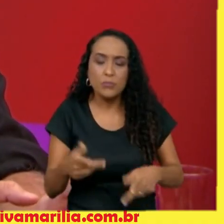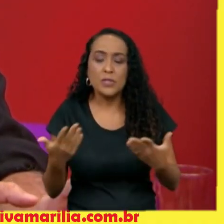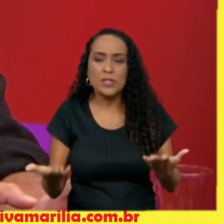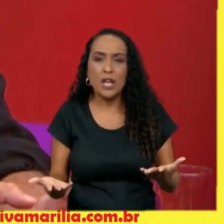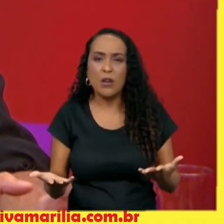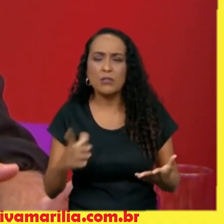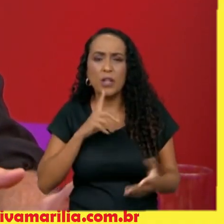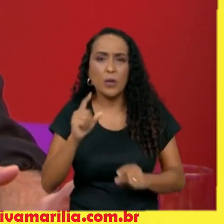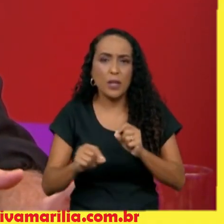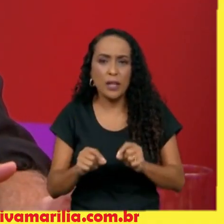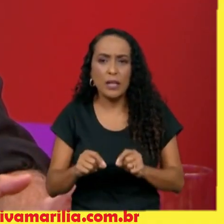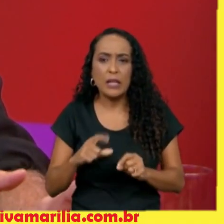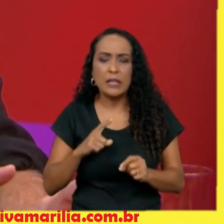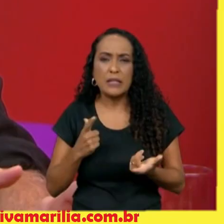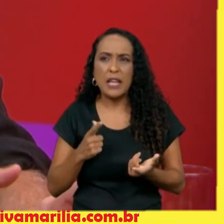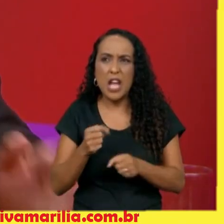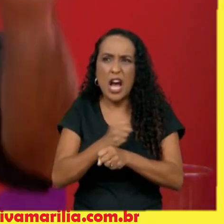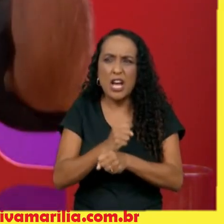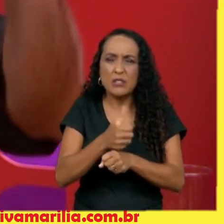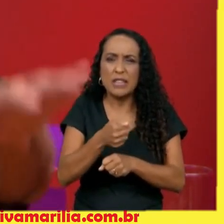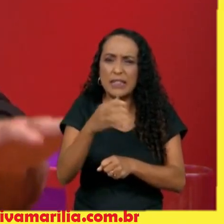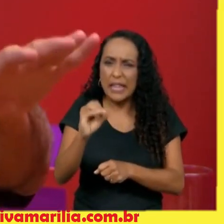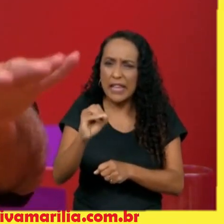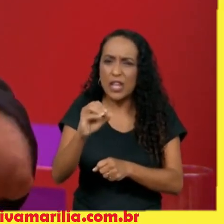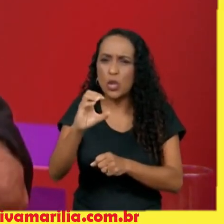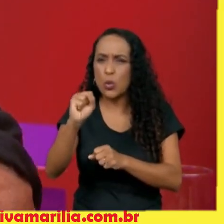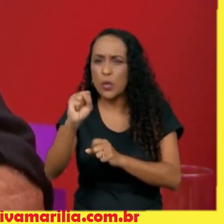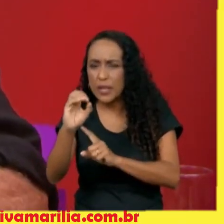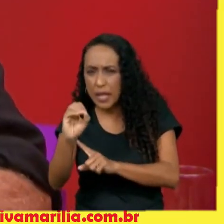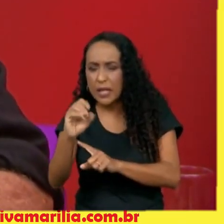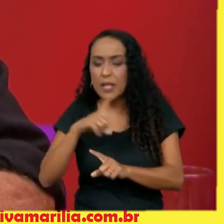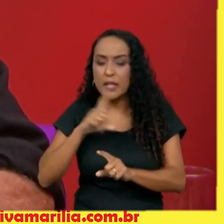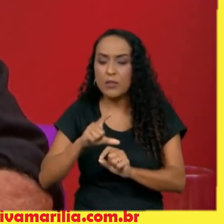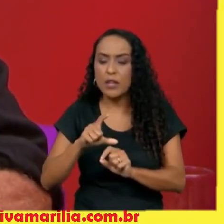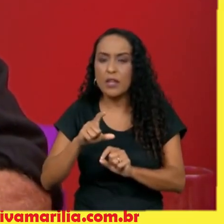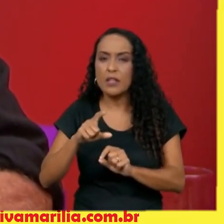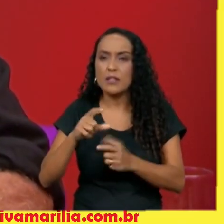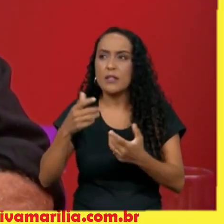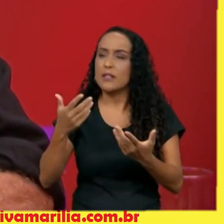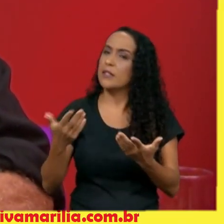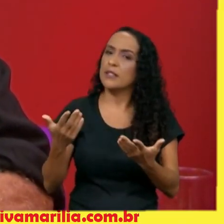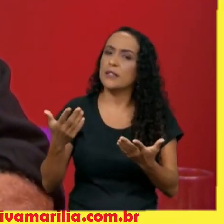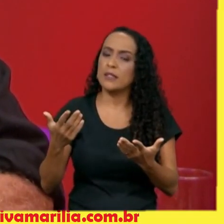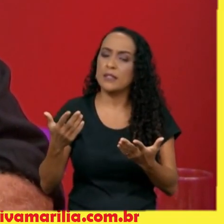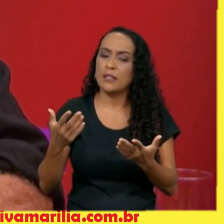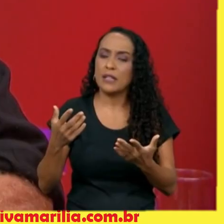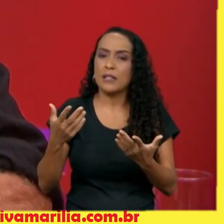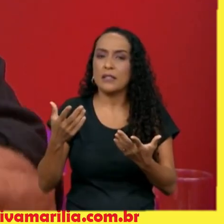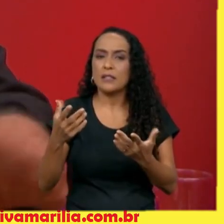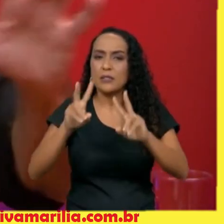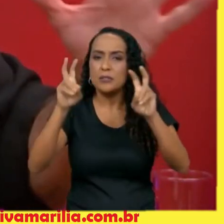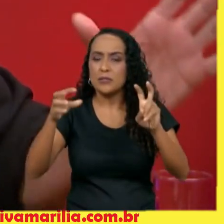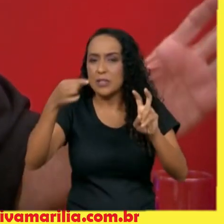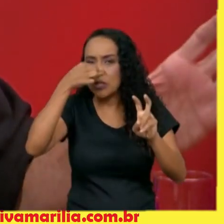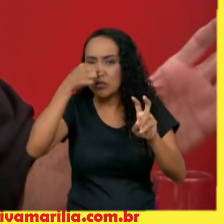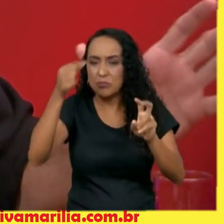que você tem? Você tem, a partir dos anos 70, 80, quando há a descida da teologia da libertação, que foi